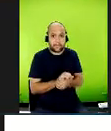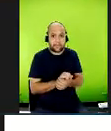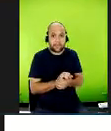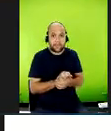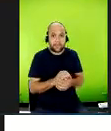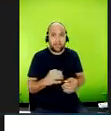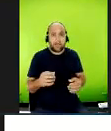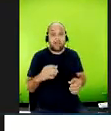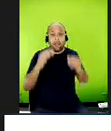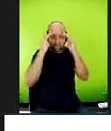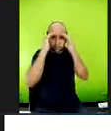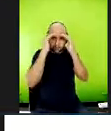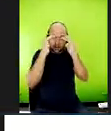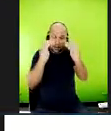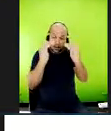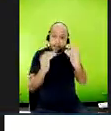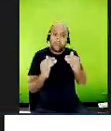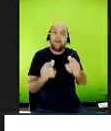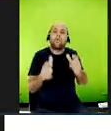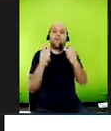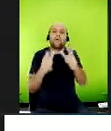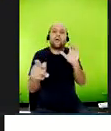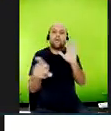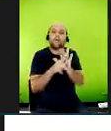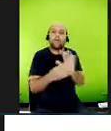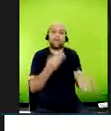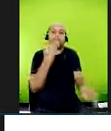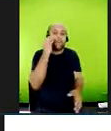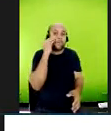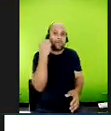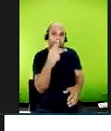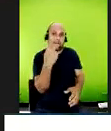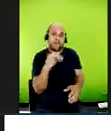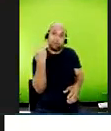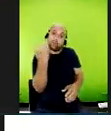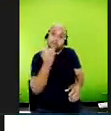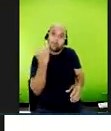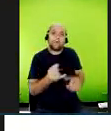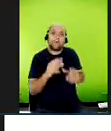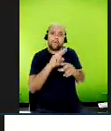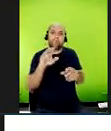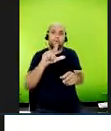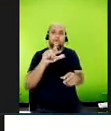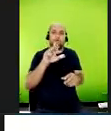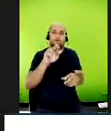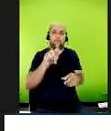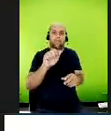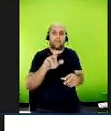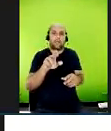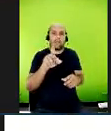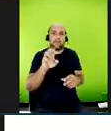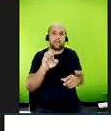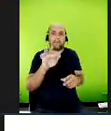lugar de fala do outro é muito ele é muito importante eu gosto muito de brincar com o Vai Que Cola que é um programa que tem